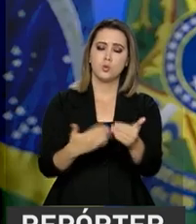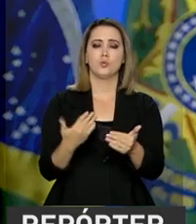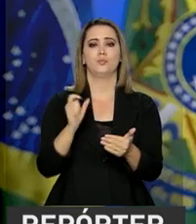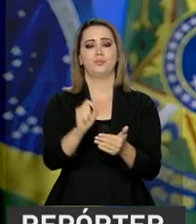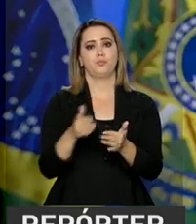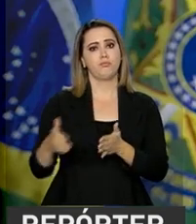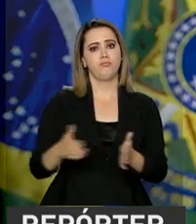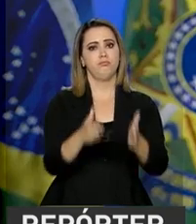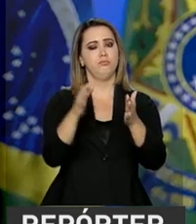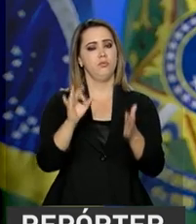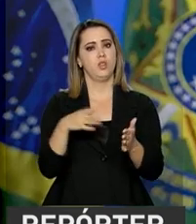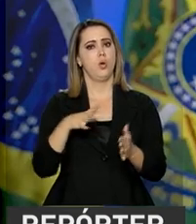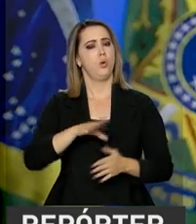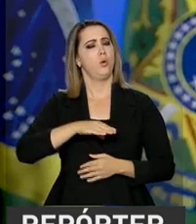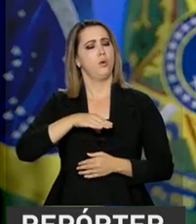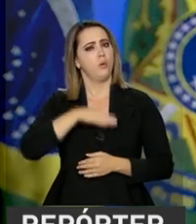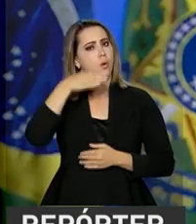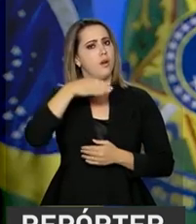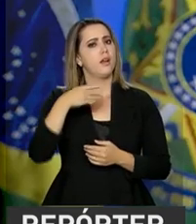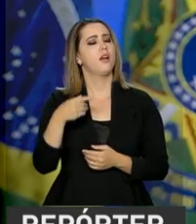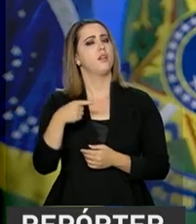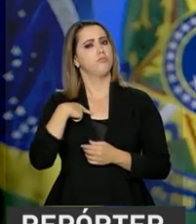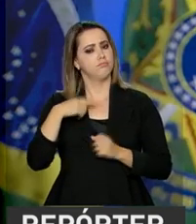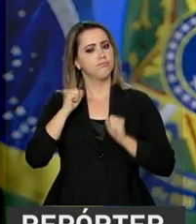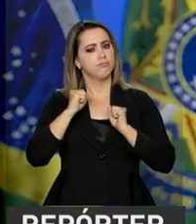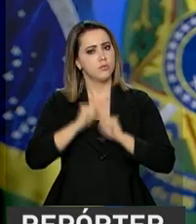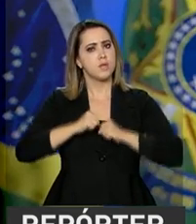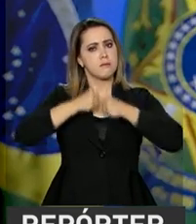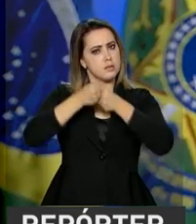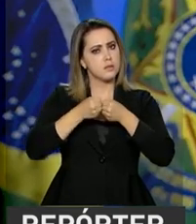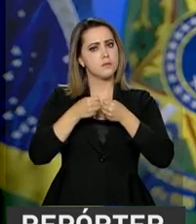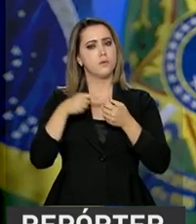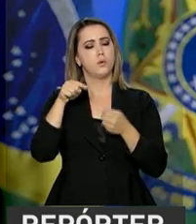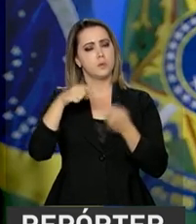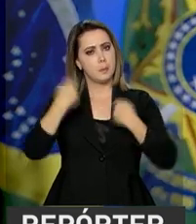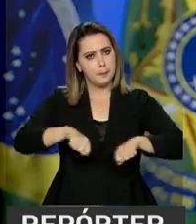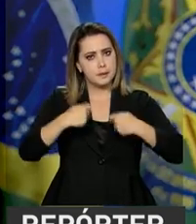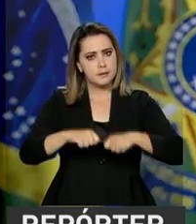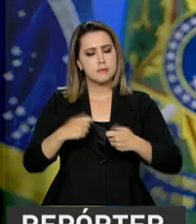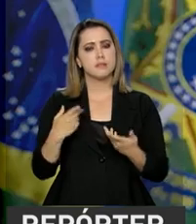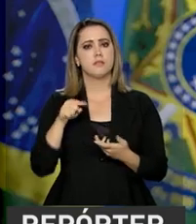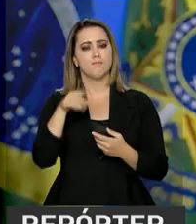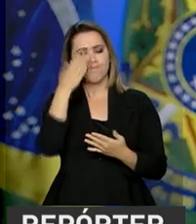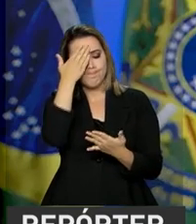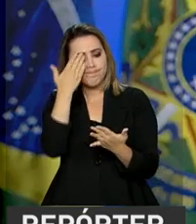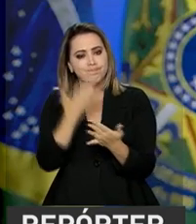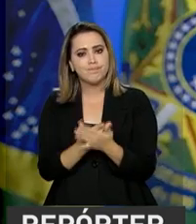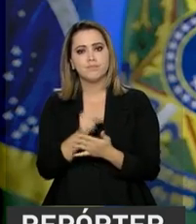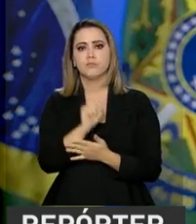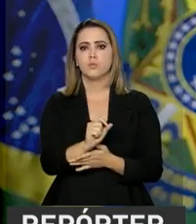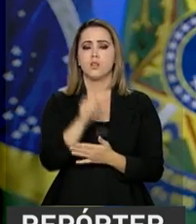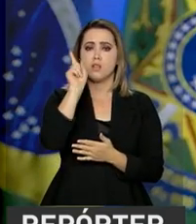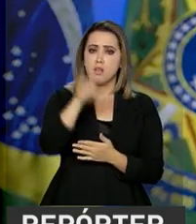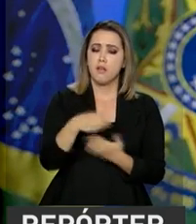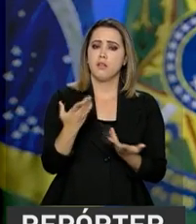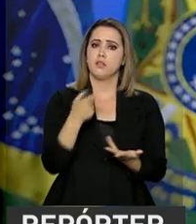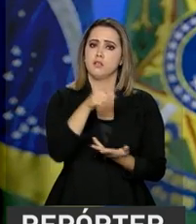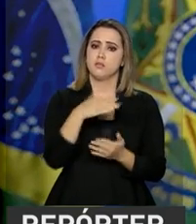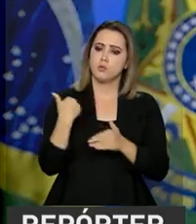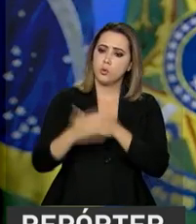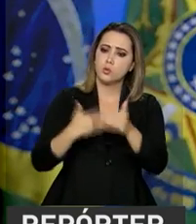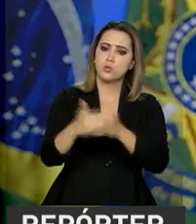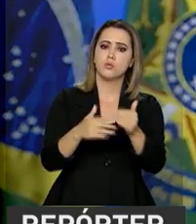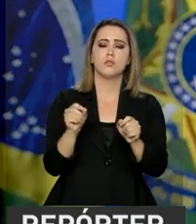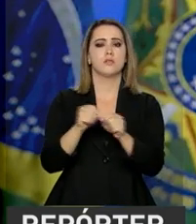avançando coragem e disposição para fazer o que é preciso ser feito É nisso que eu acredito é isso que eu